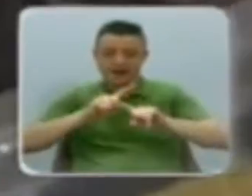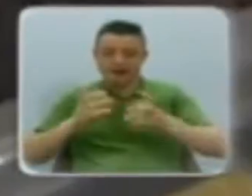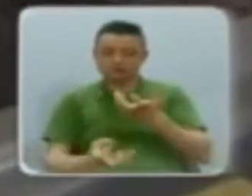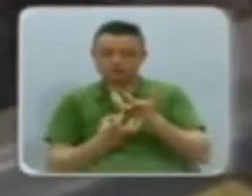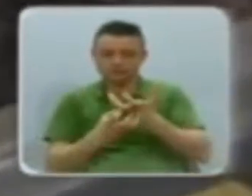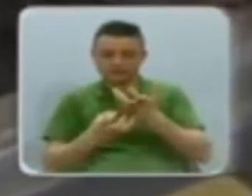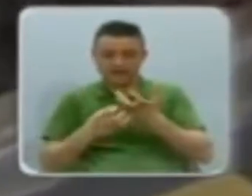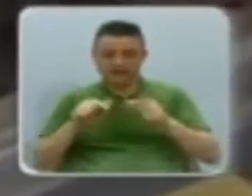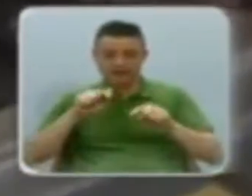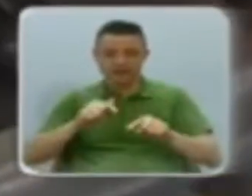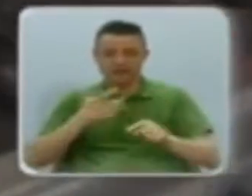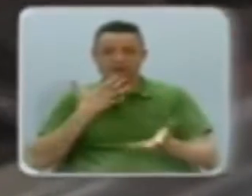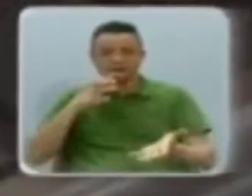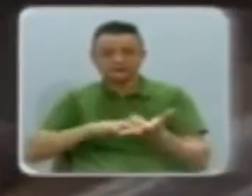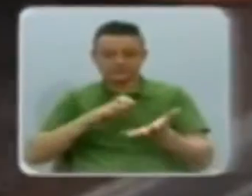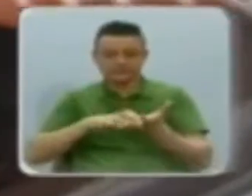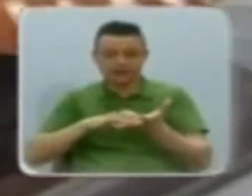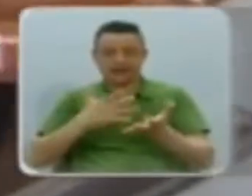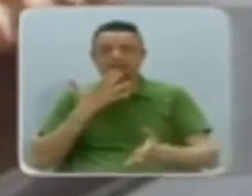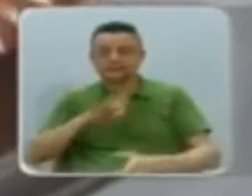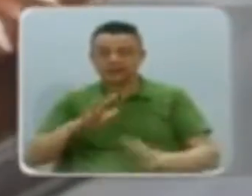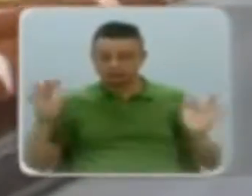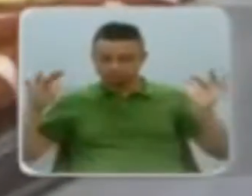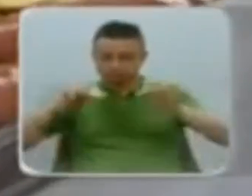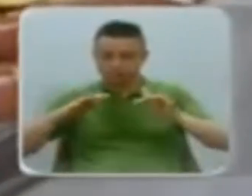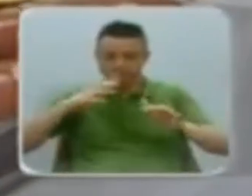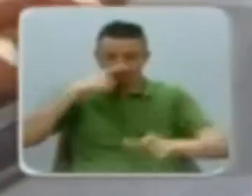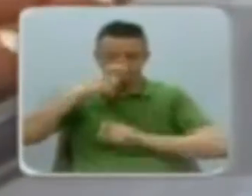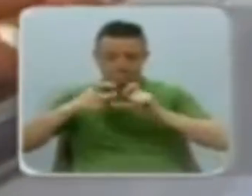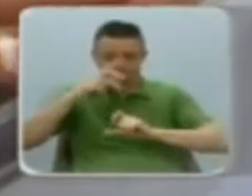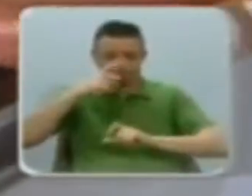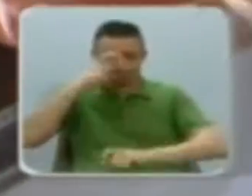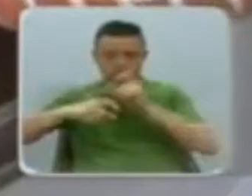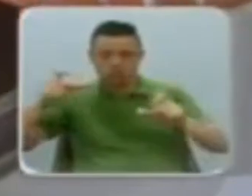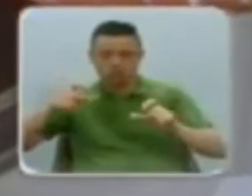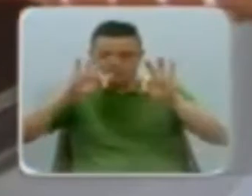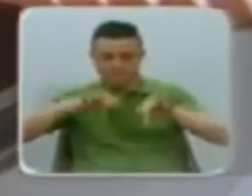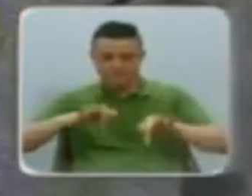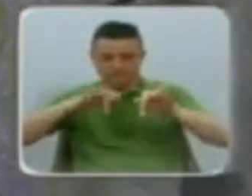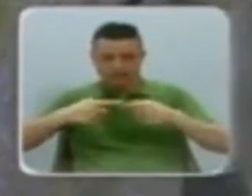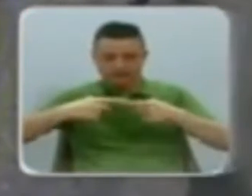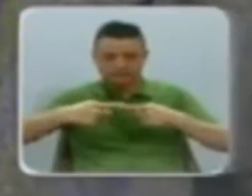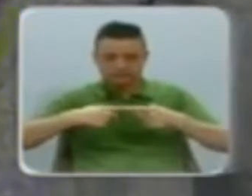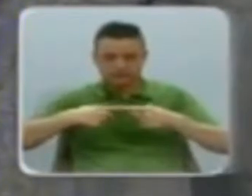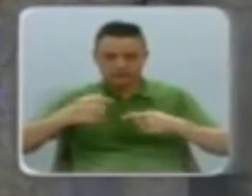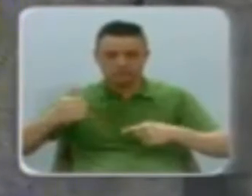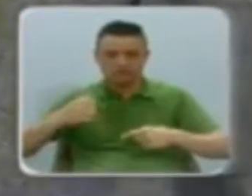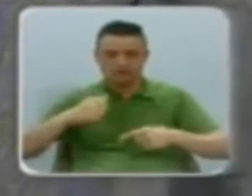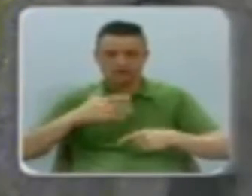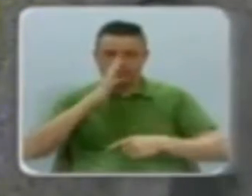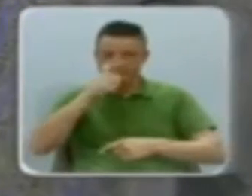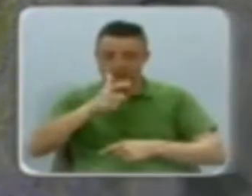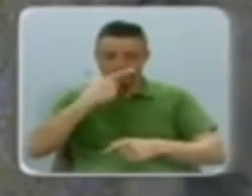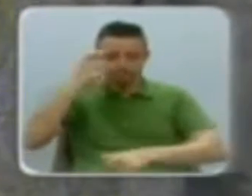cozinha. O Sarrabulho chama a Ponte de Lima, milhares de visitantes, todos os fins de semana. Emprega perto de